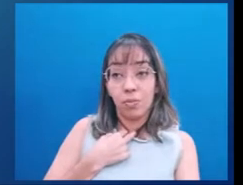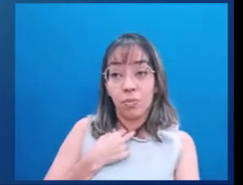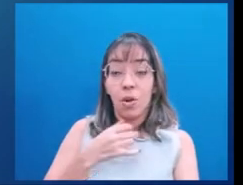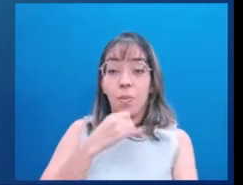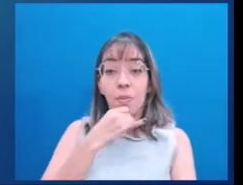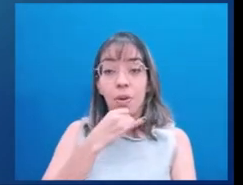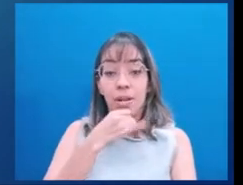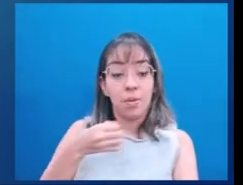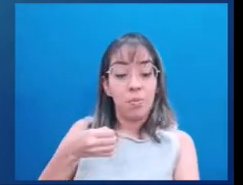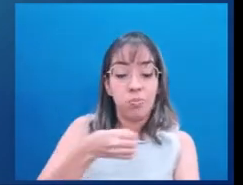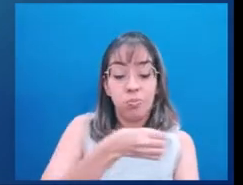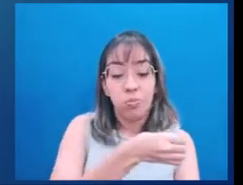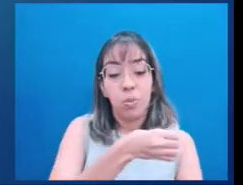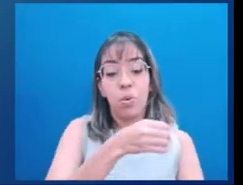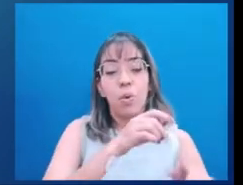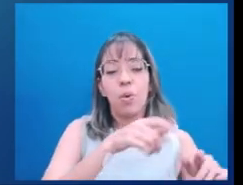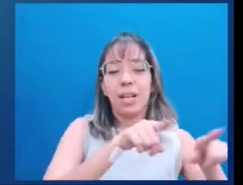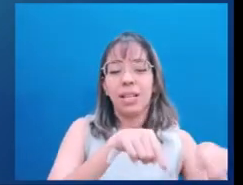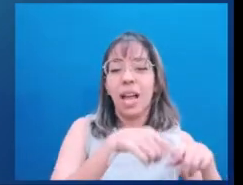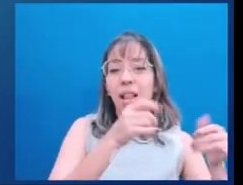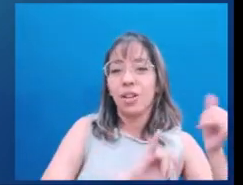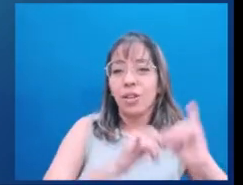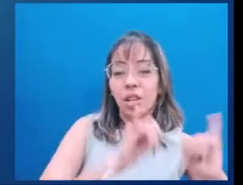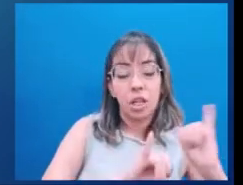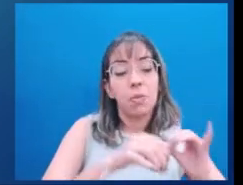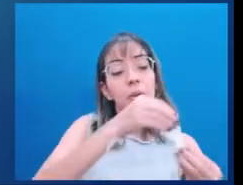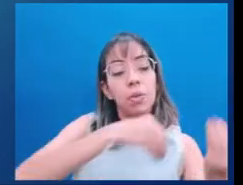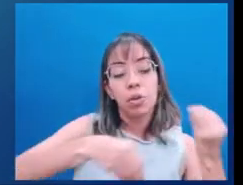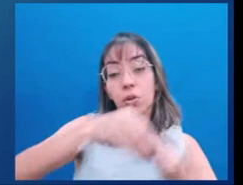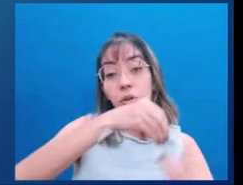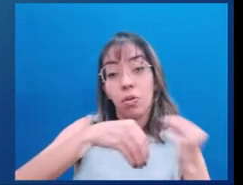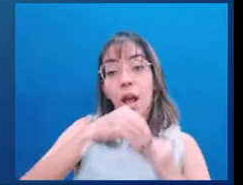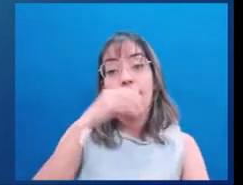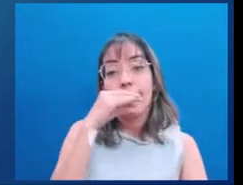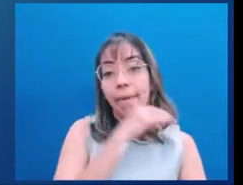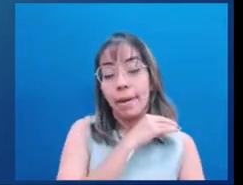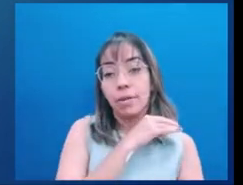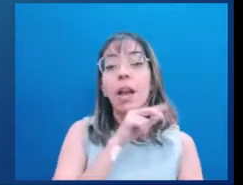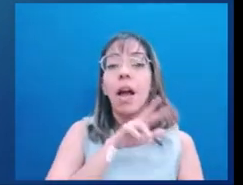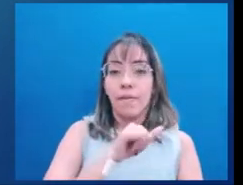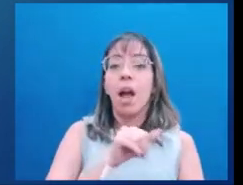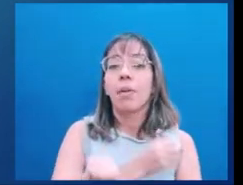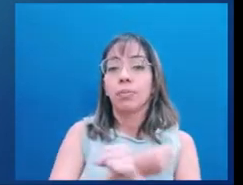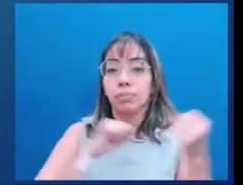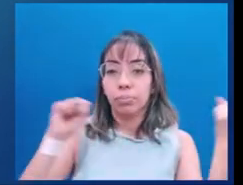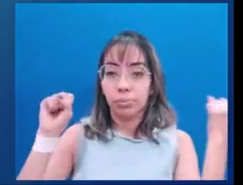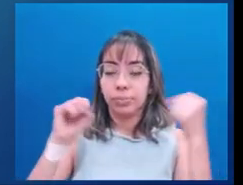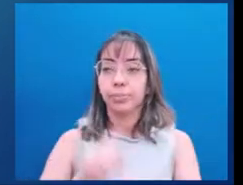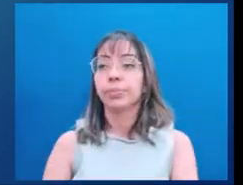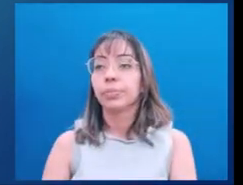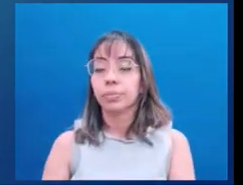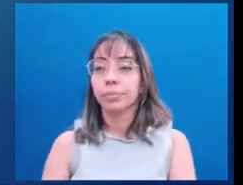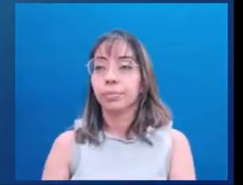não posso colocar jamais um produto desse próximo ao bico de Bunsen, próximo a qualquer local, né, que eu tenha ali geração de